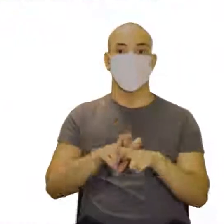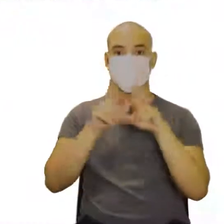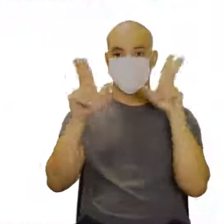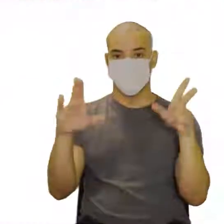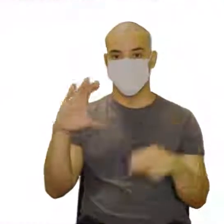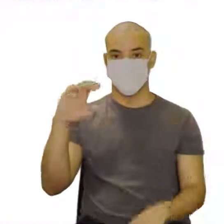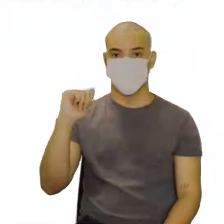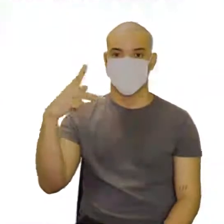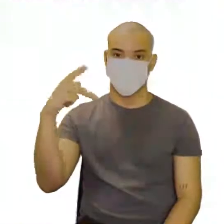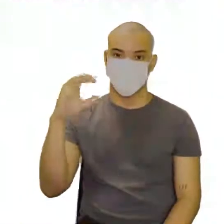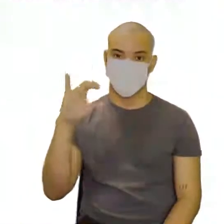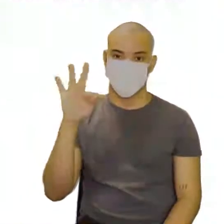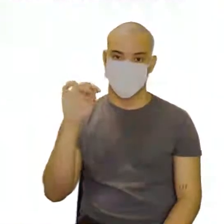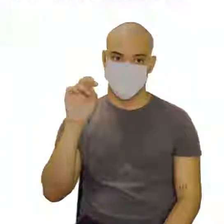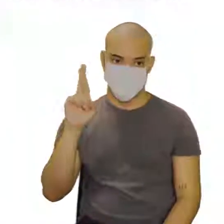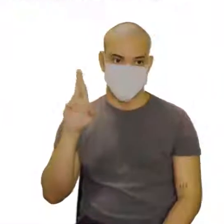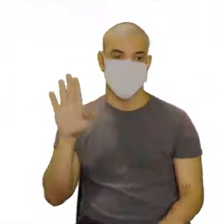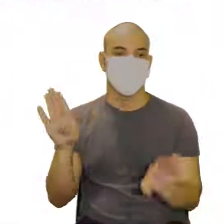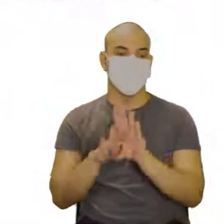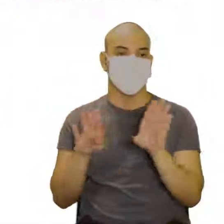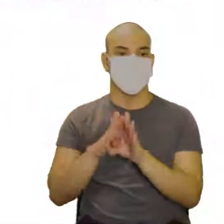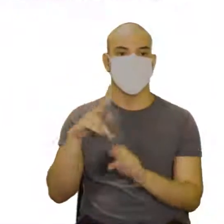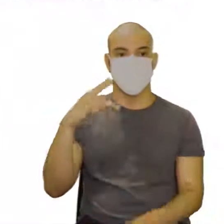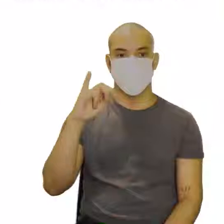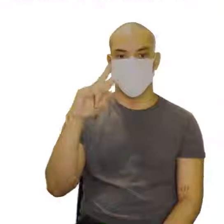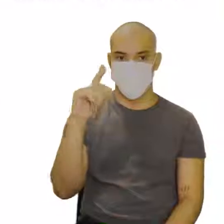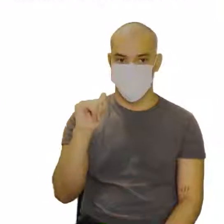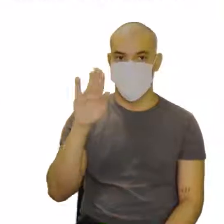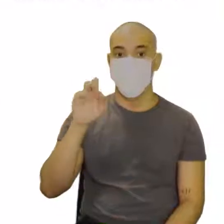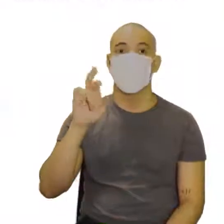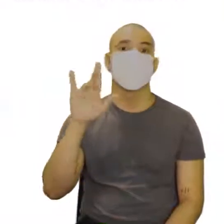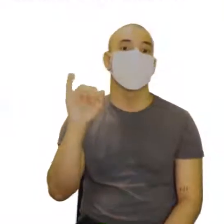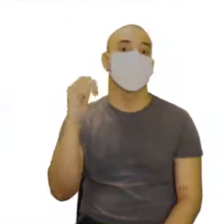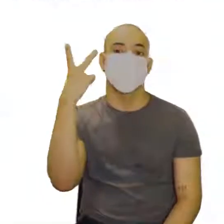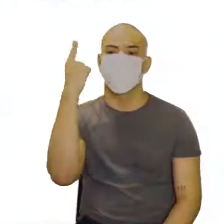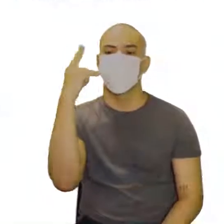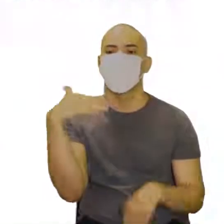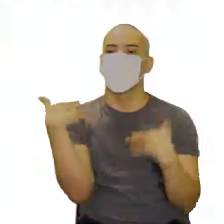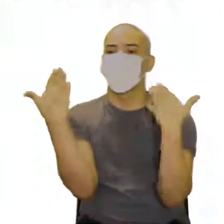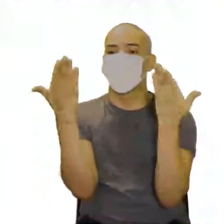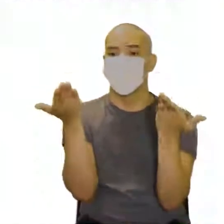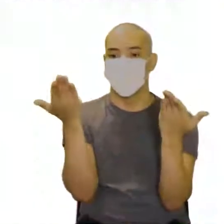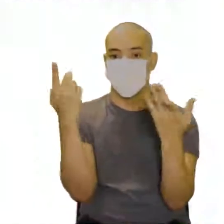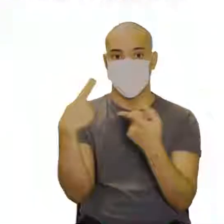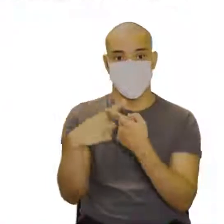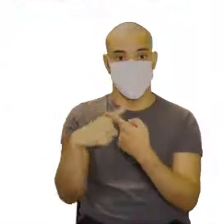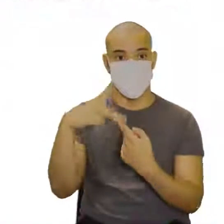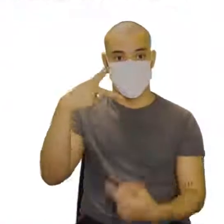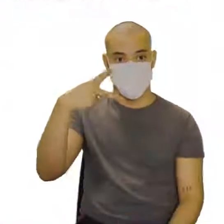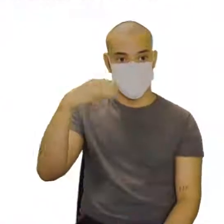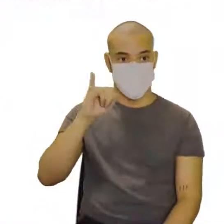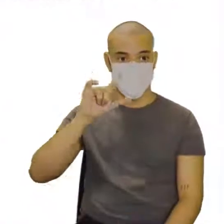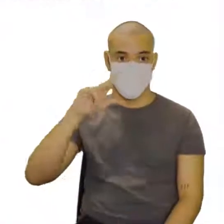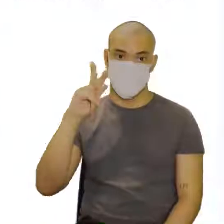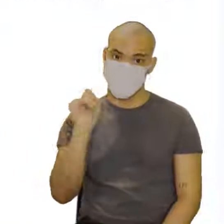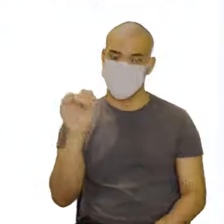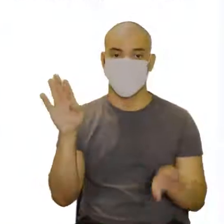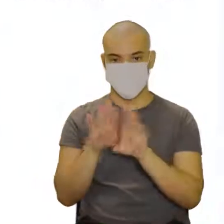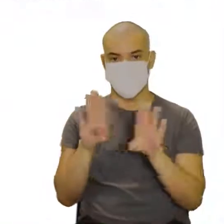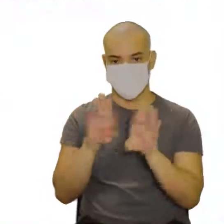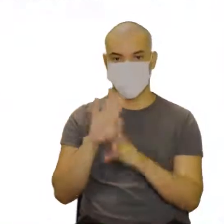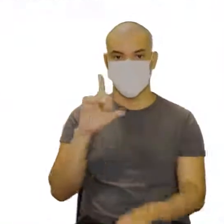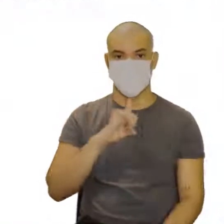entre um capacitor e uma pilha e bateria convencional? Porque você vai dizer, uai, a pilha também, ela tem